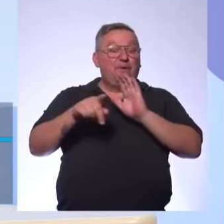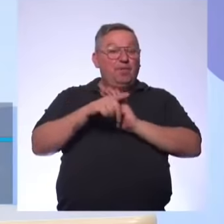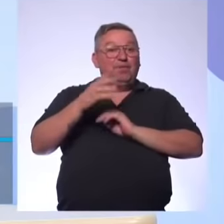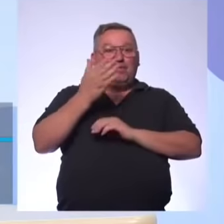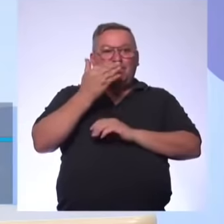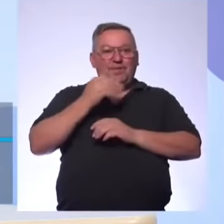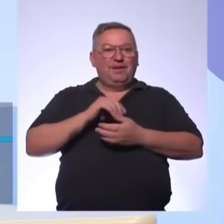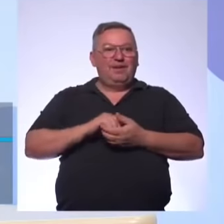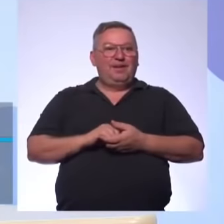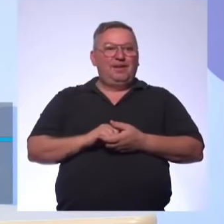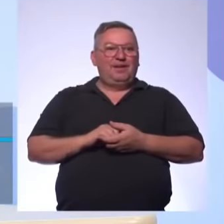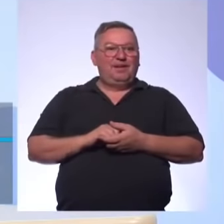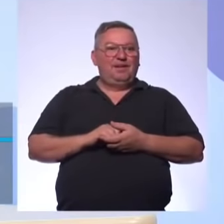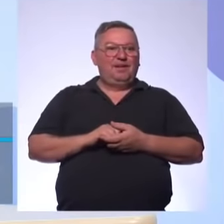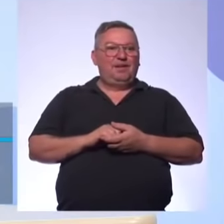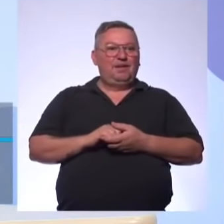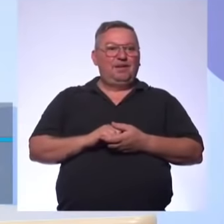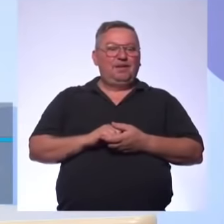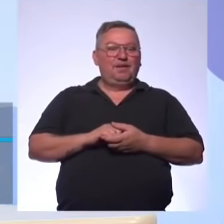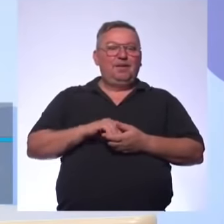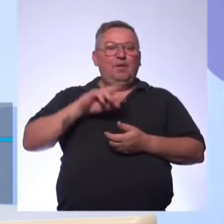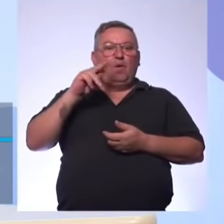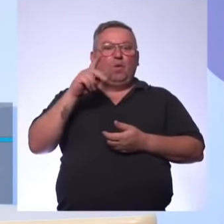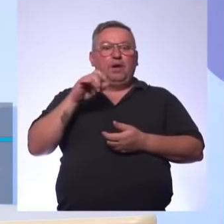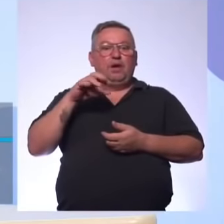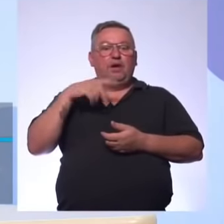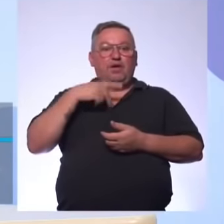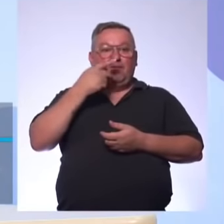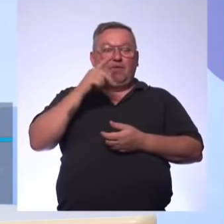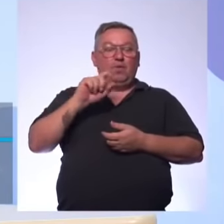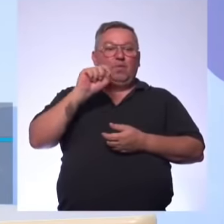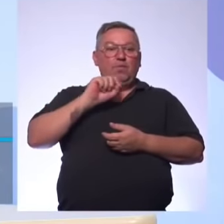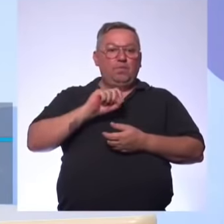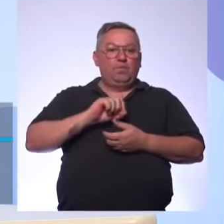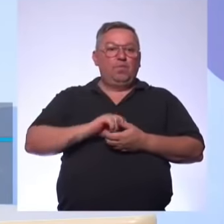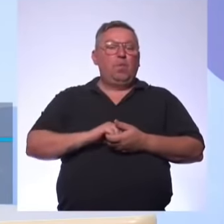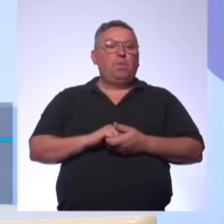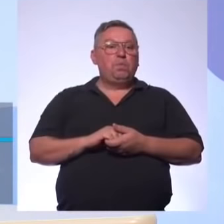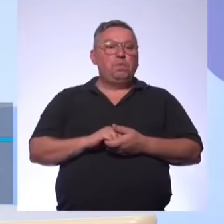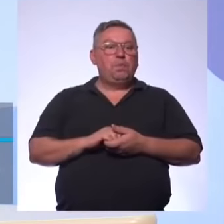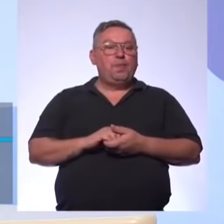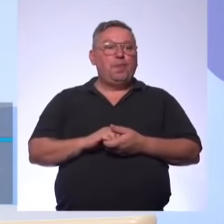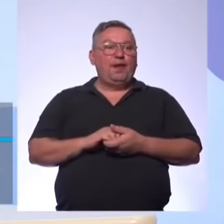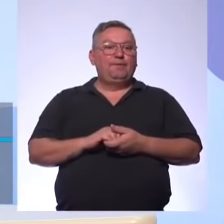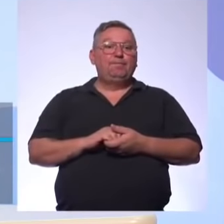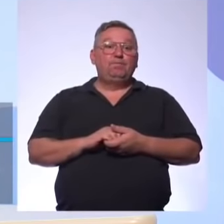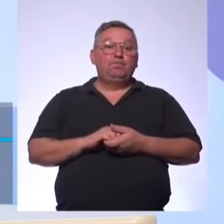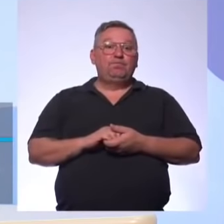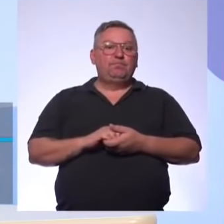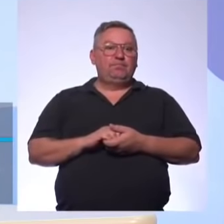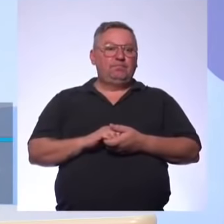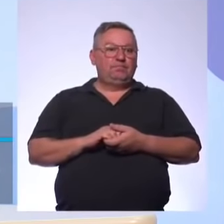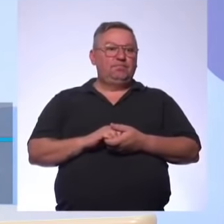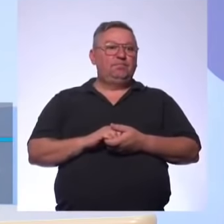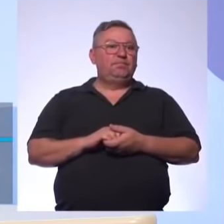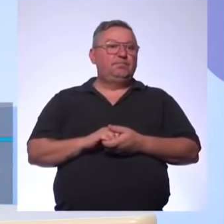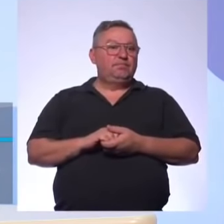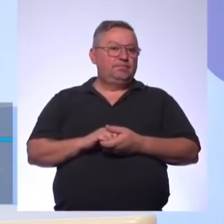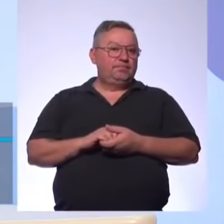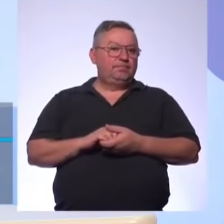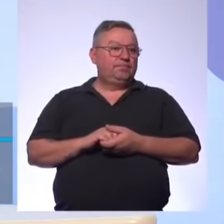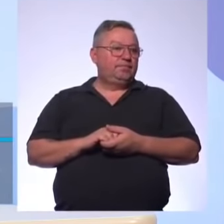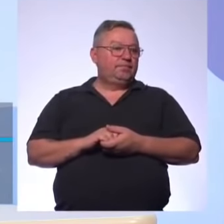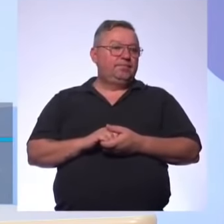né mas deixa para lá vamos lá o Henrique falou em Harry traçar características da turnê Bayern pertence